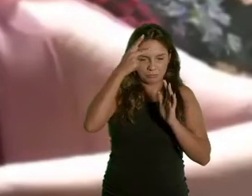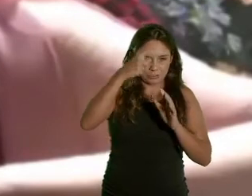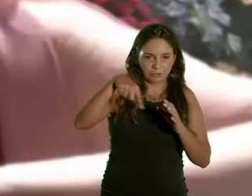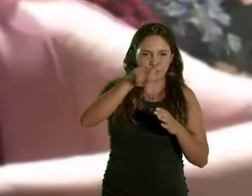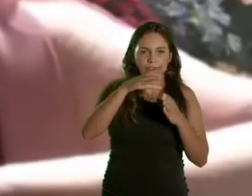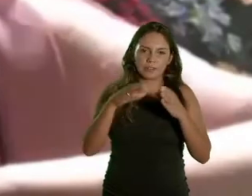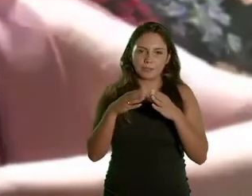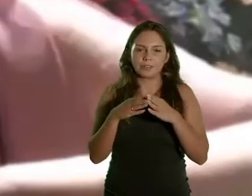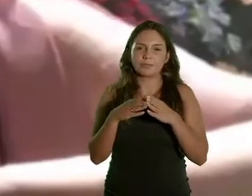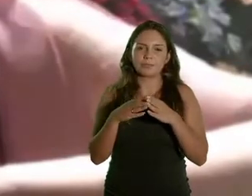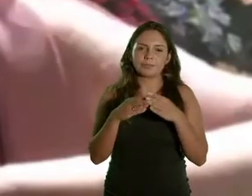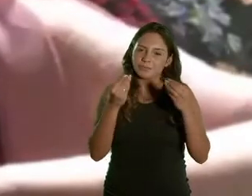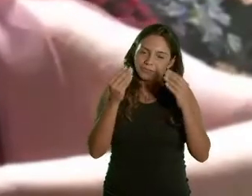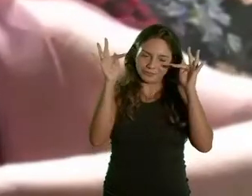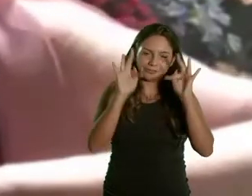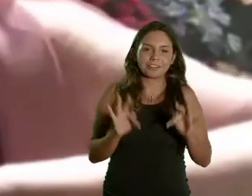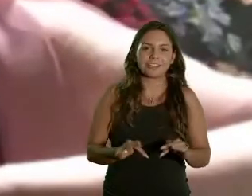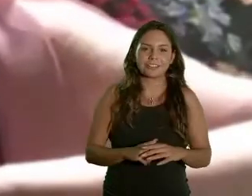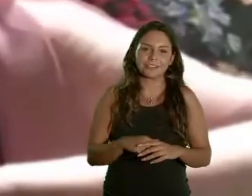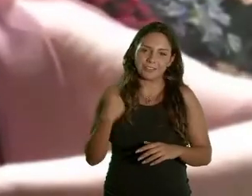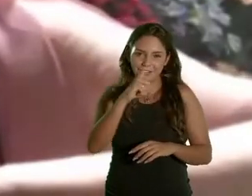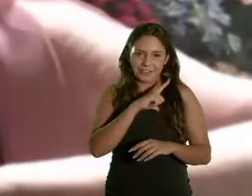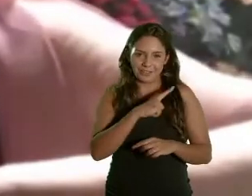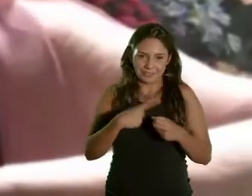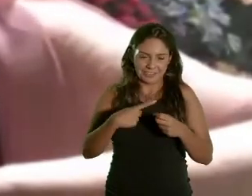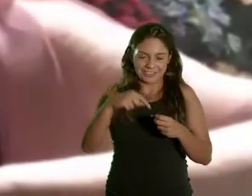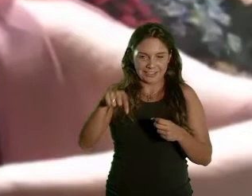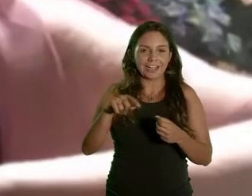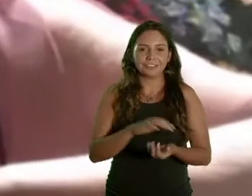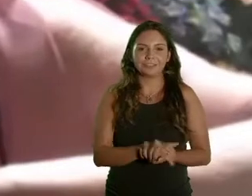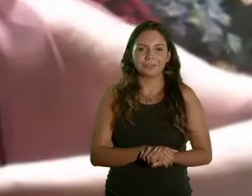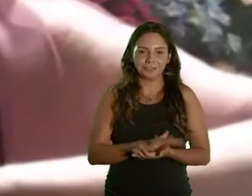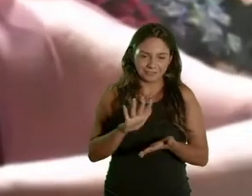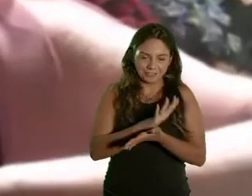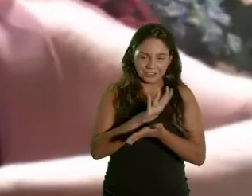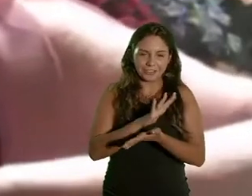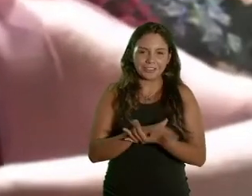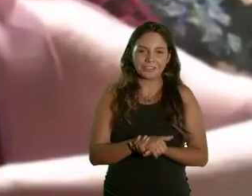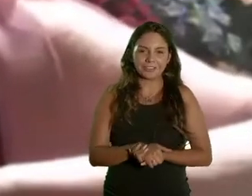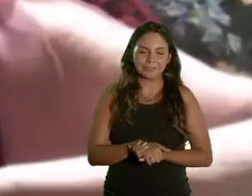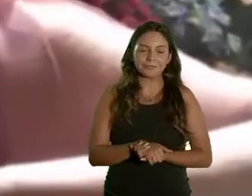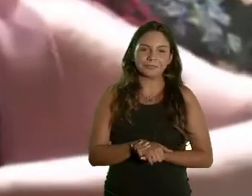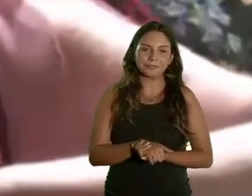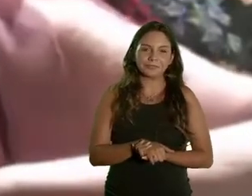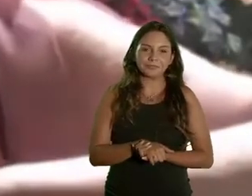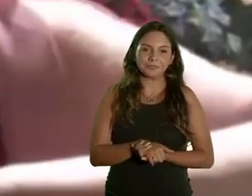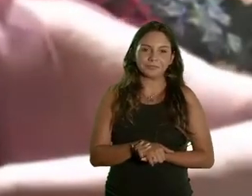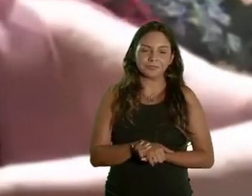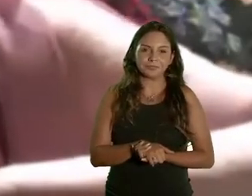equipe. É uma coisa extraordinária que nós temos nessa cidade de Araxá, além de